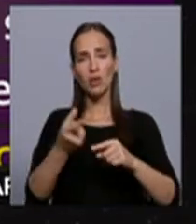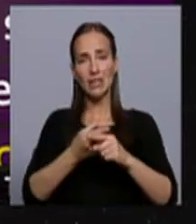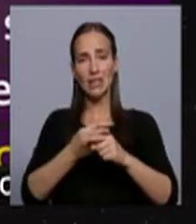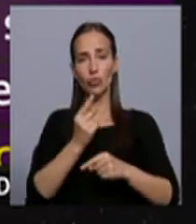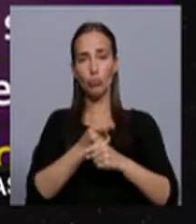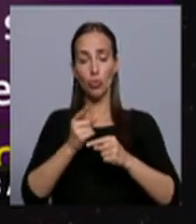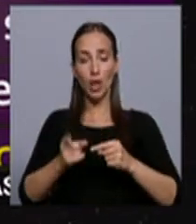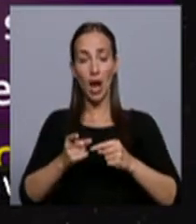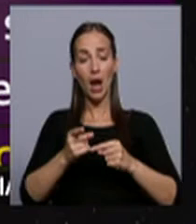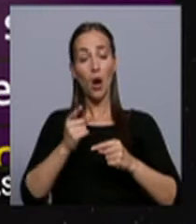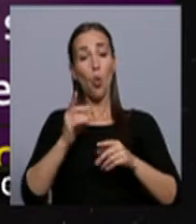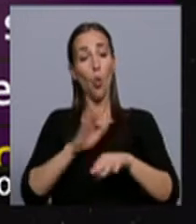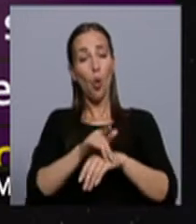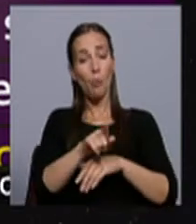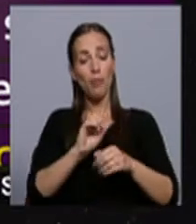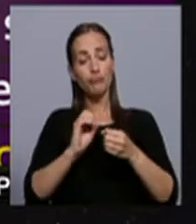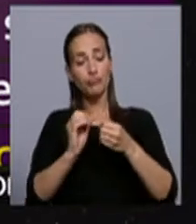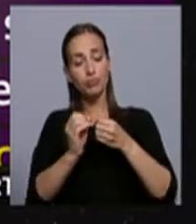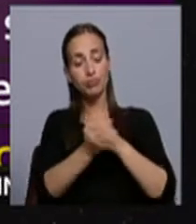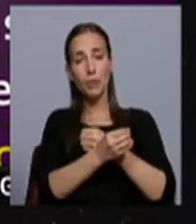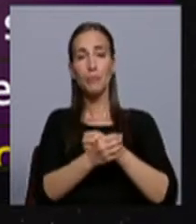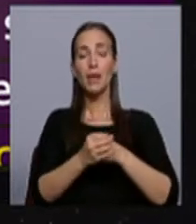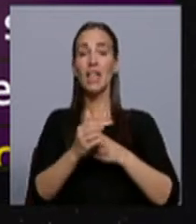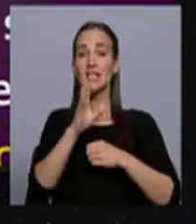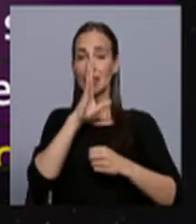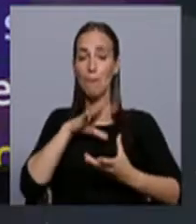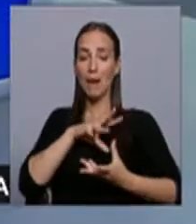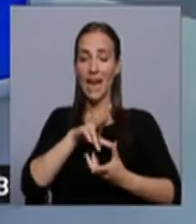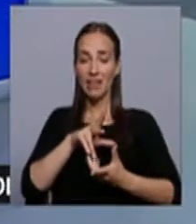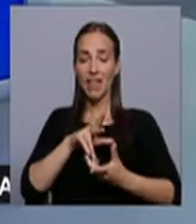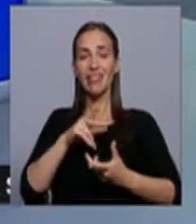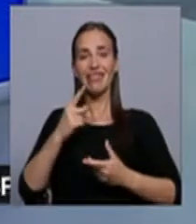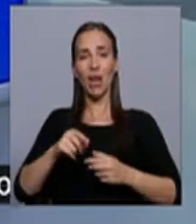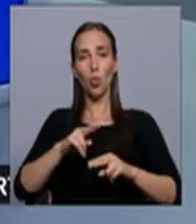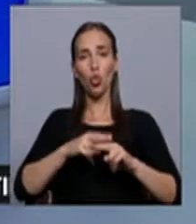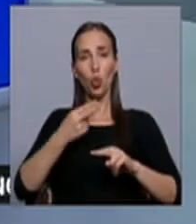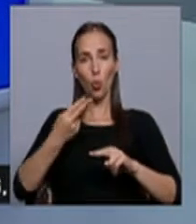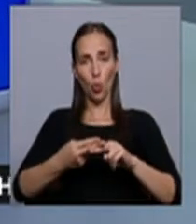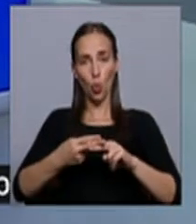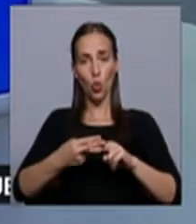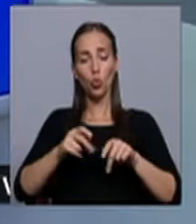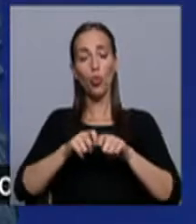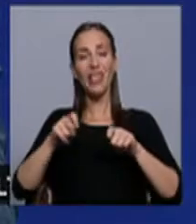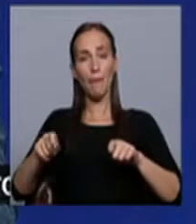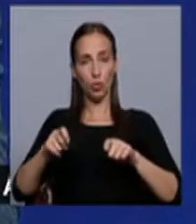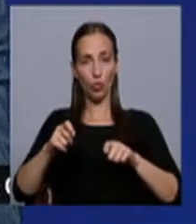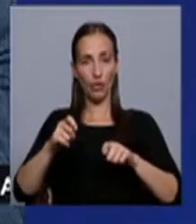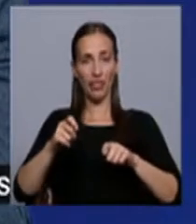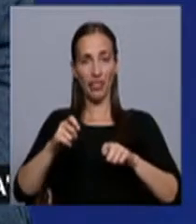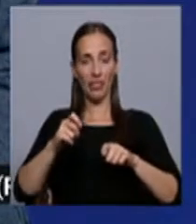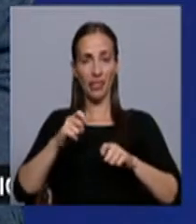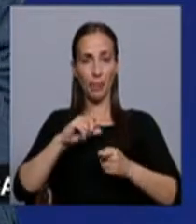afinal, novos estudos dizem que são duplas. E chegámos a uma conclusão muito interessante. É que com este método do trânsito, tudo o que